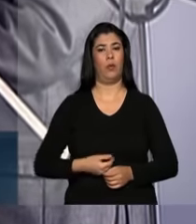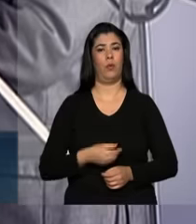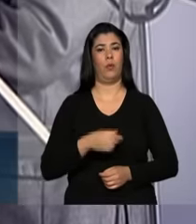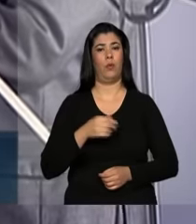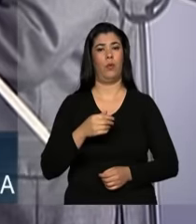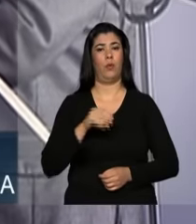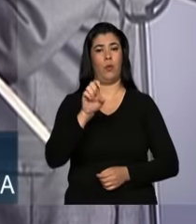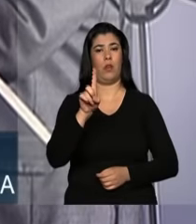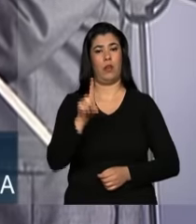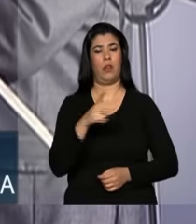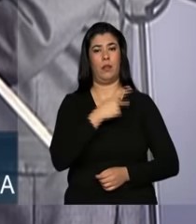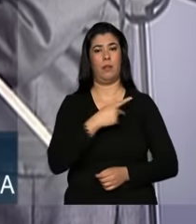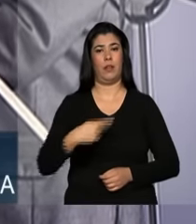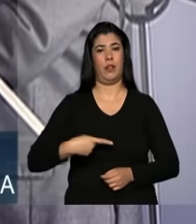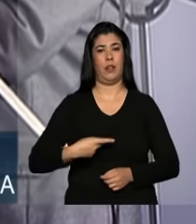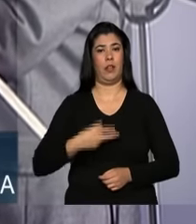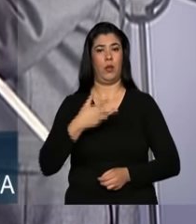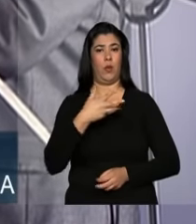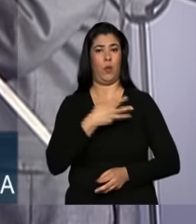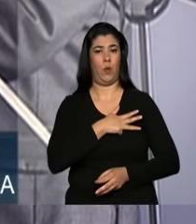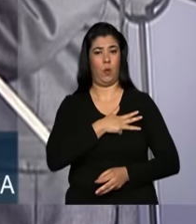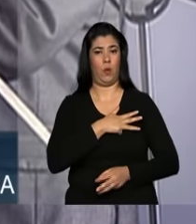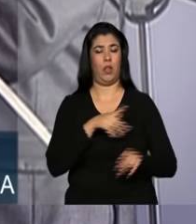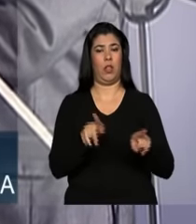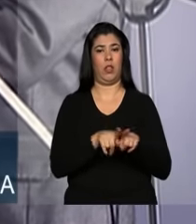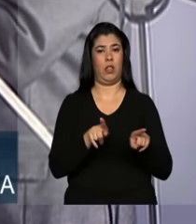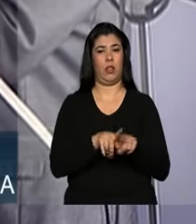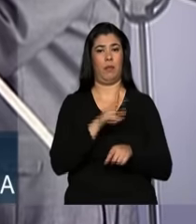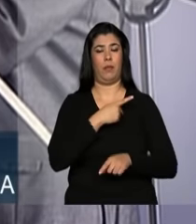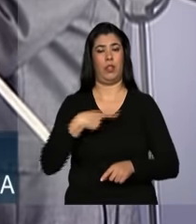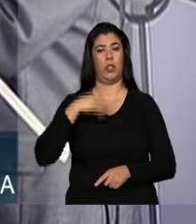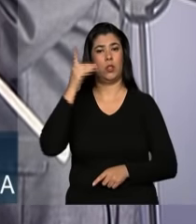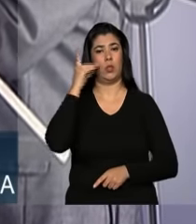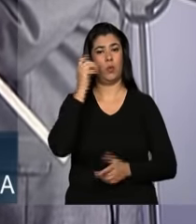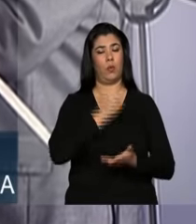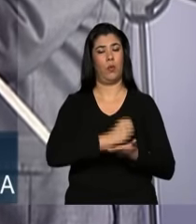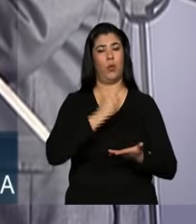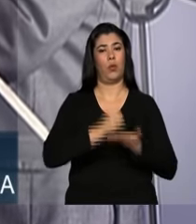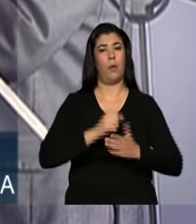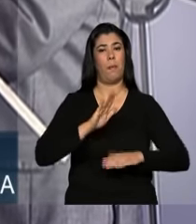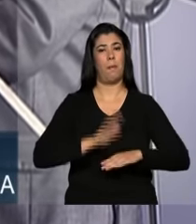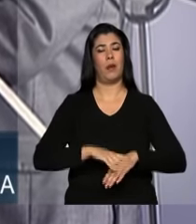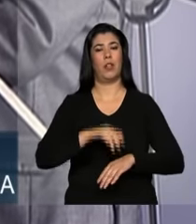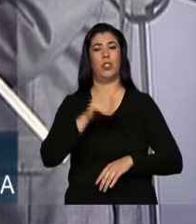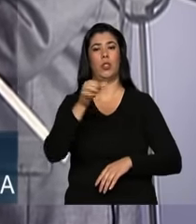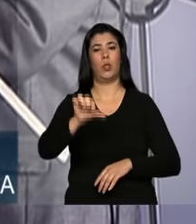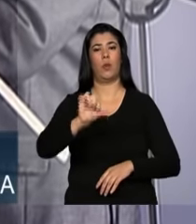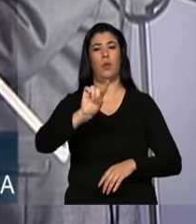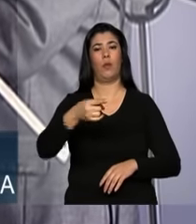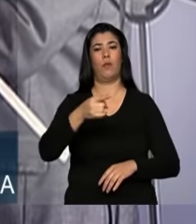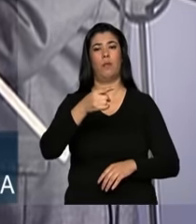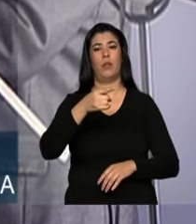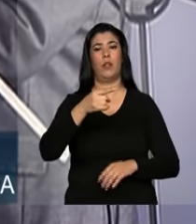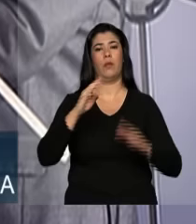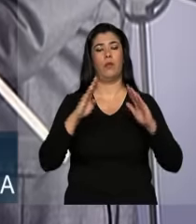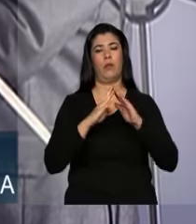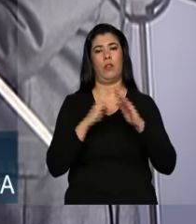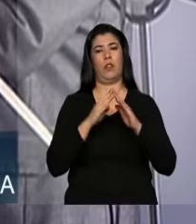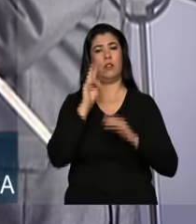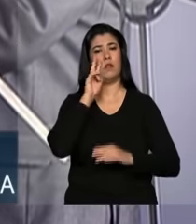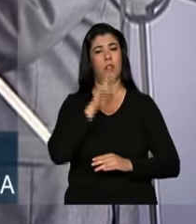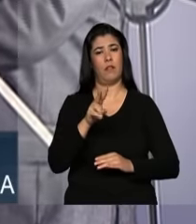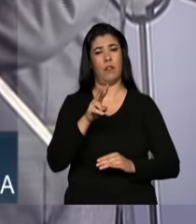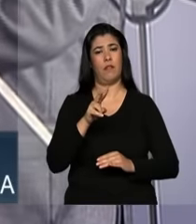já contratamos mais de 11 mil novas unidades. Serão mais de 50 mil